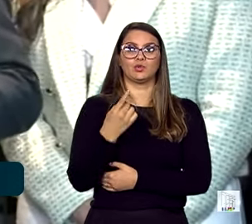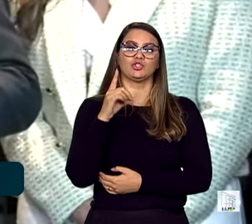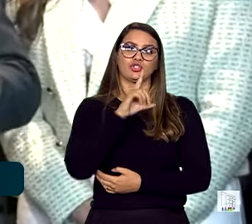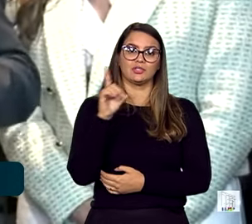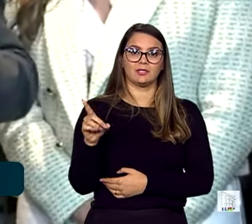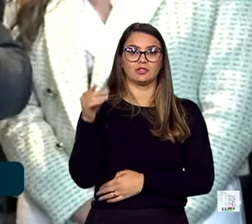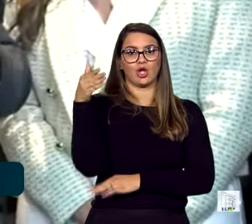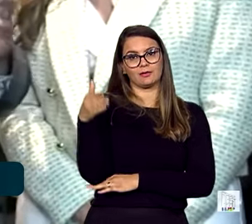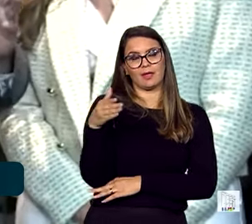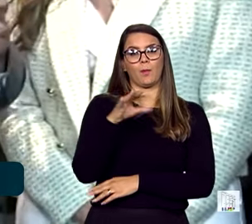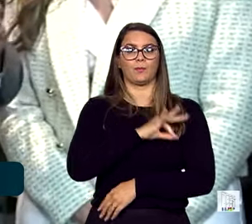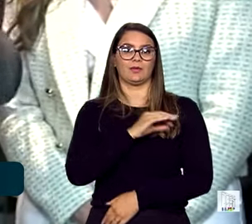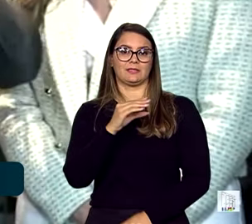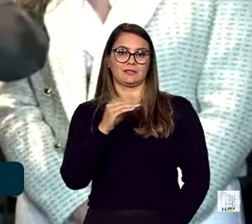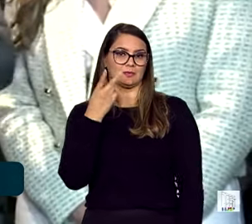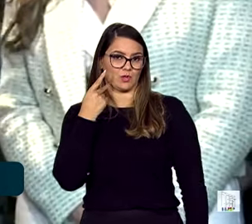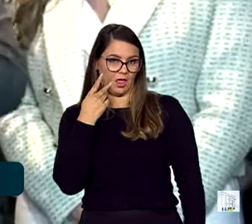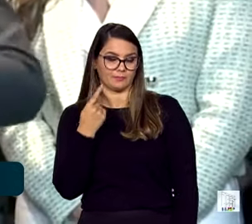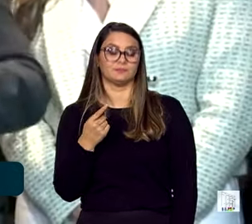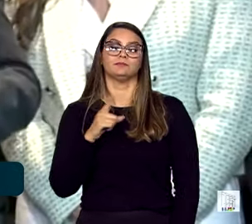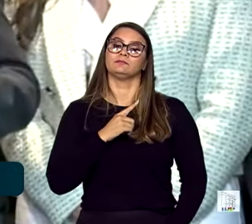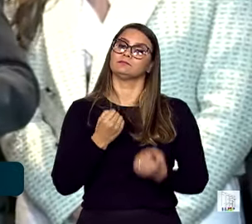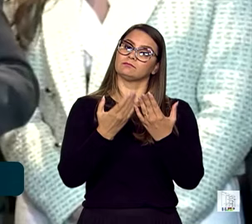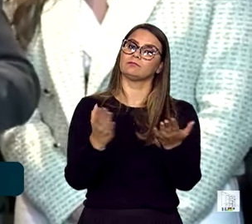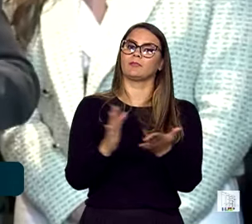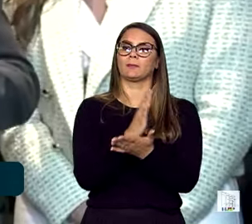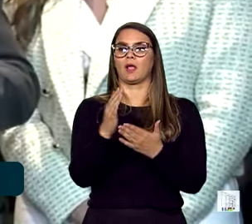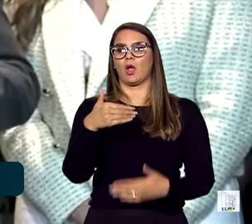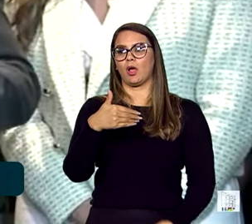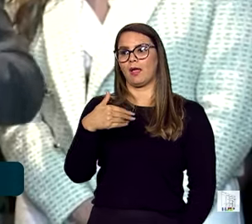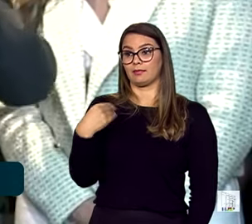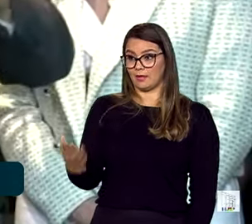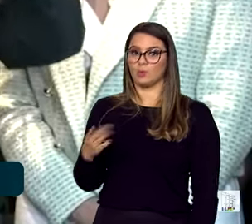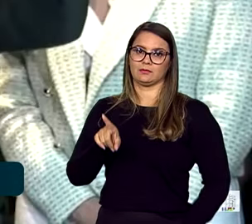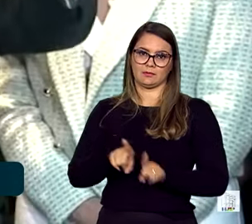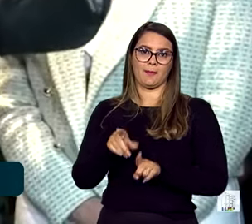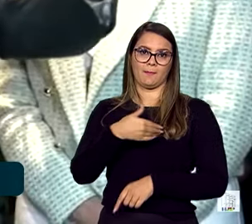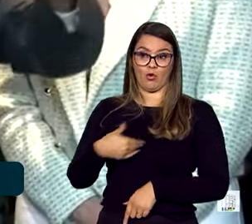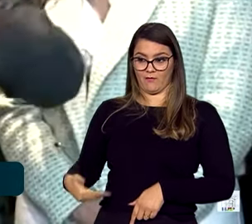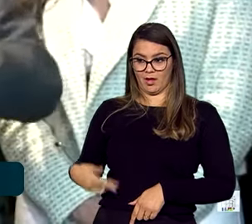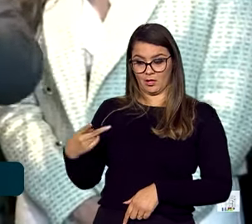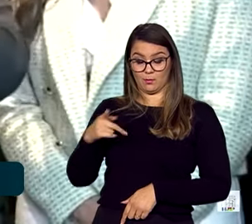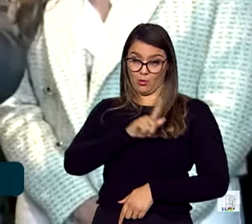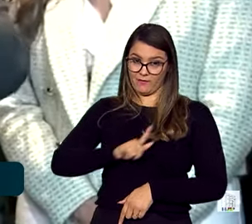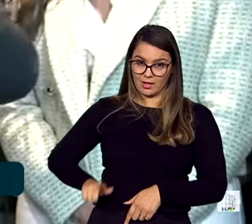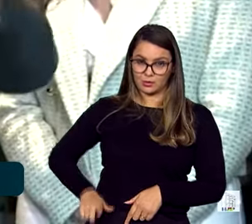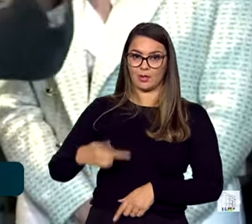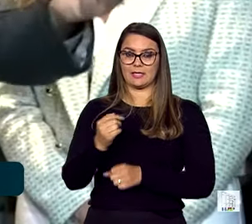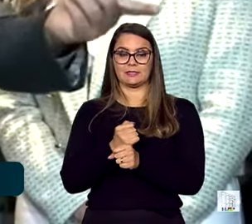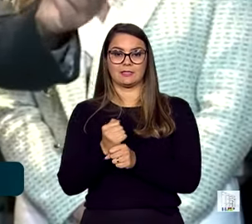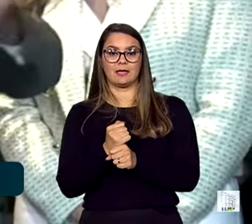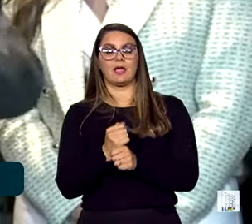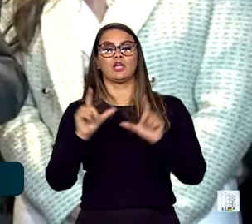Polícia do Ceará. E nós disponibilizamos ao governador, nesse âmbito dessa operação que visa a